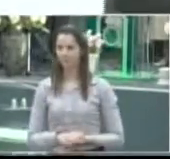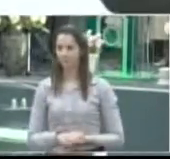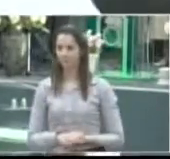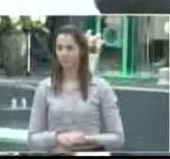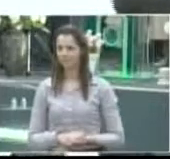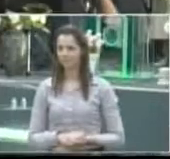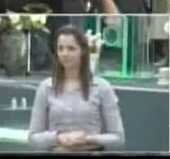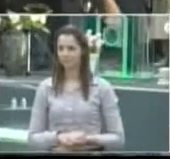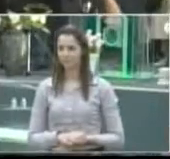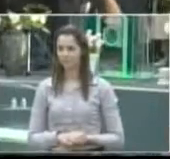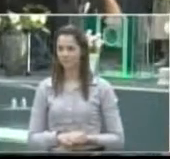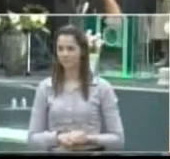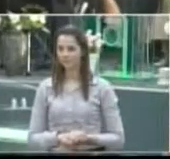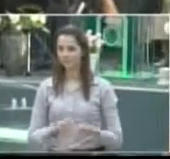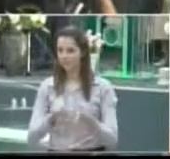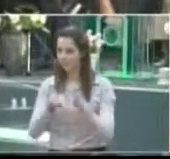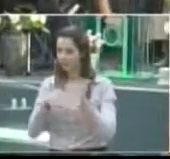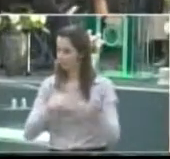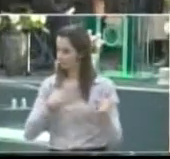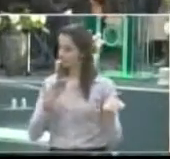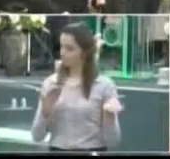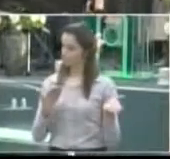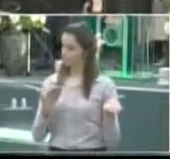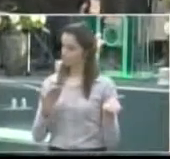vem depois vai ser uma surpresa.